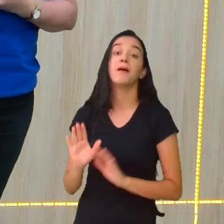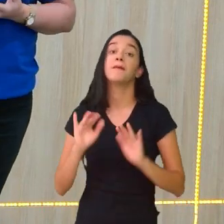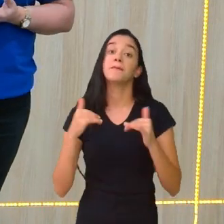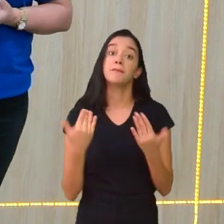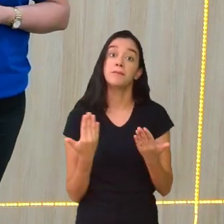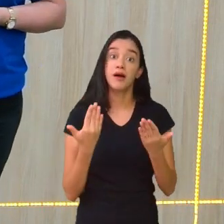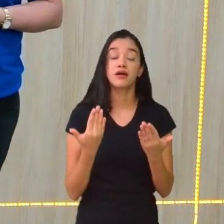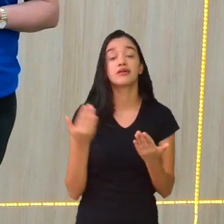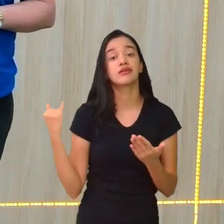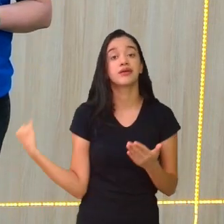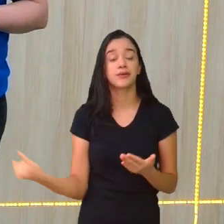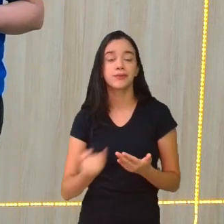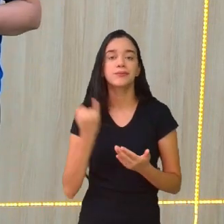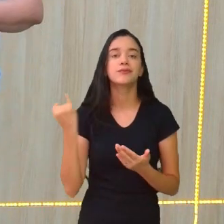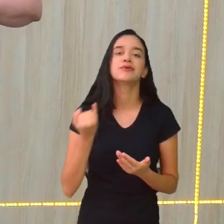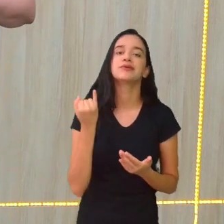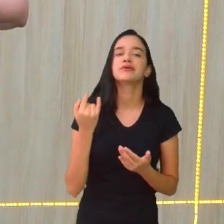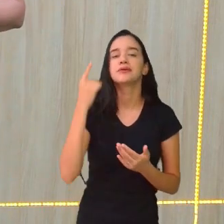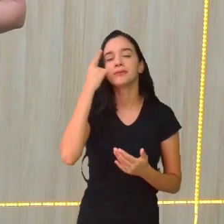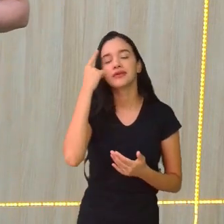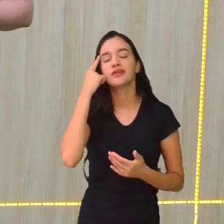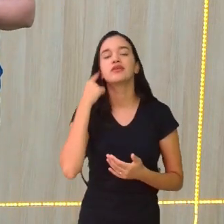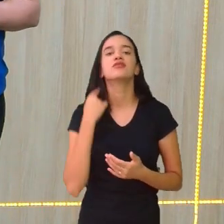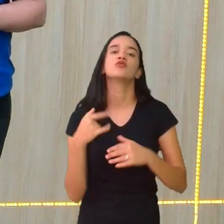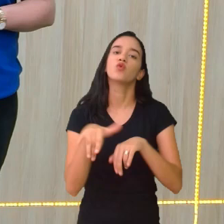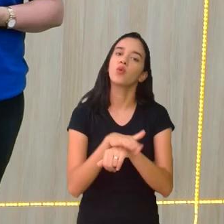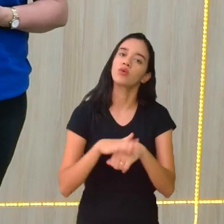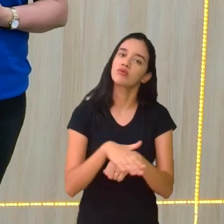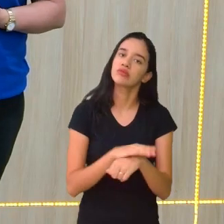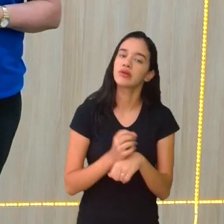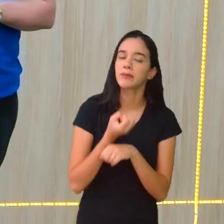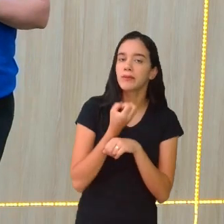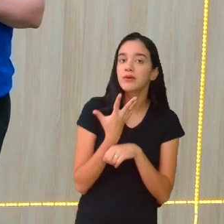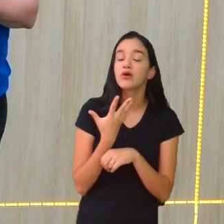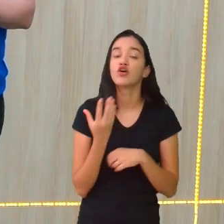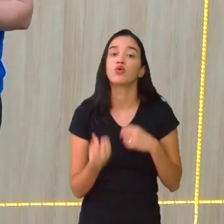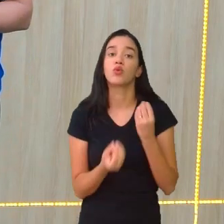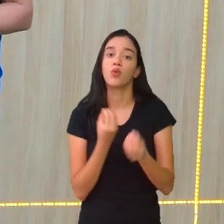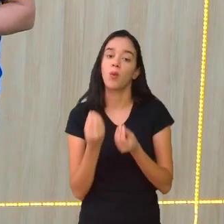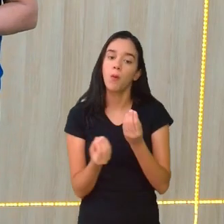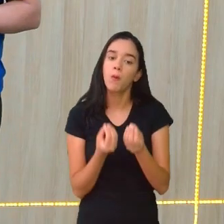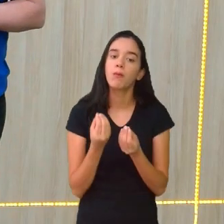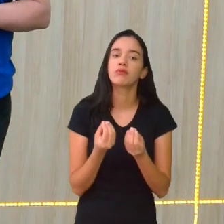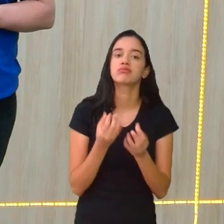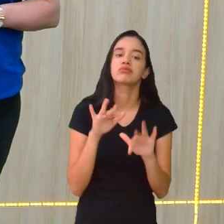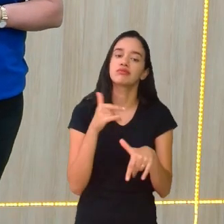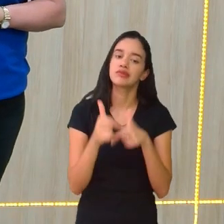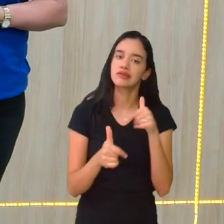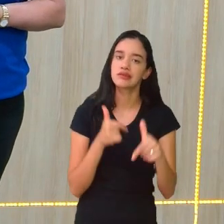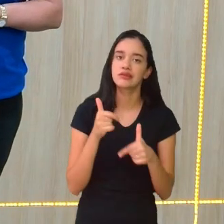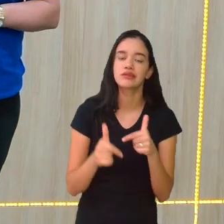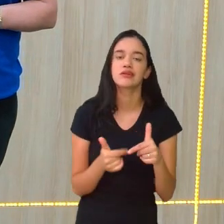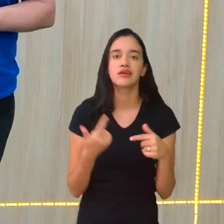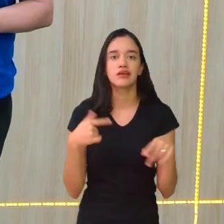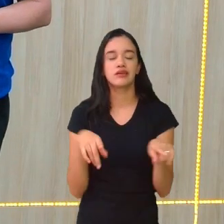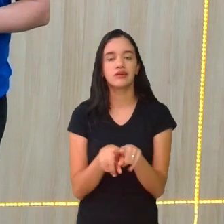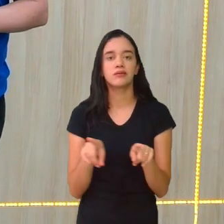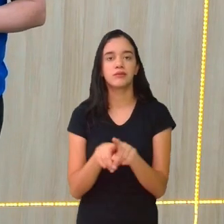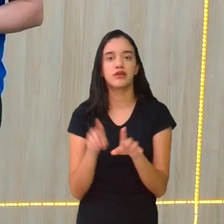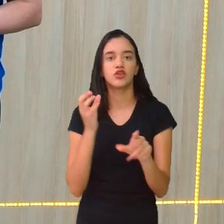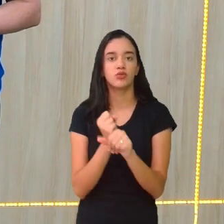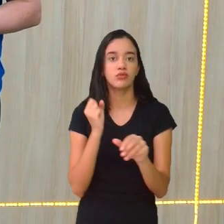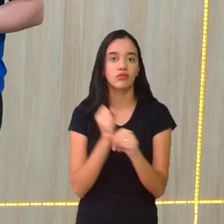numa boa conversa, não é? Conversar, mostrar como deve ser trabalhada essa questão. Notas baixas